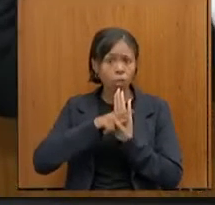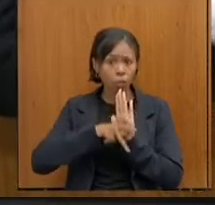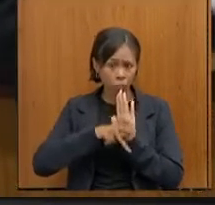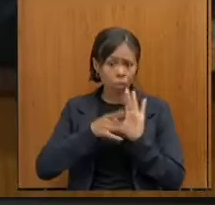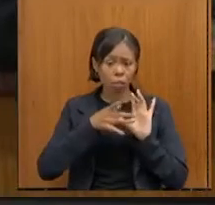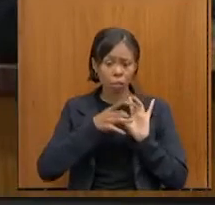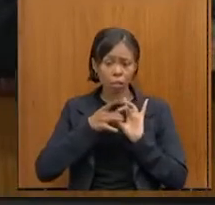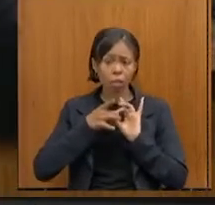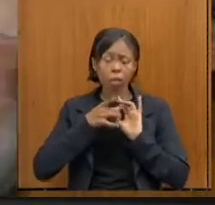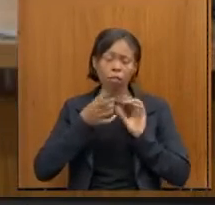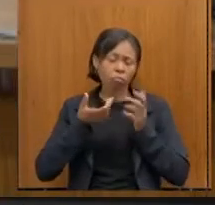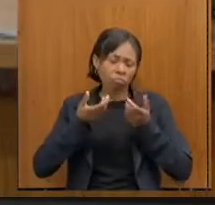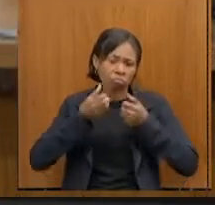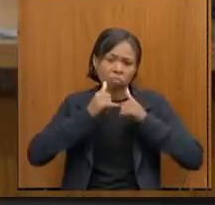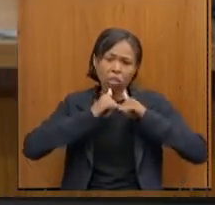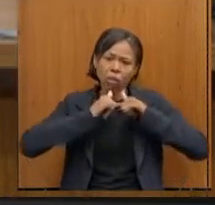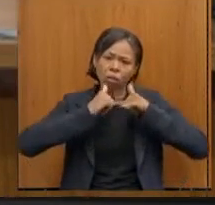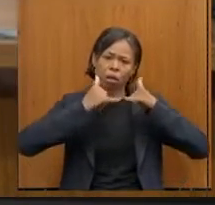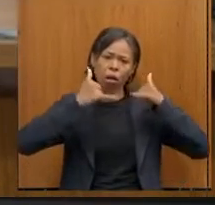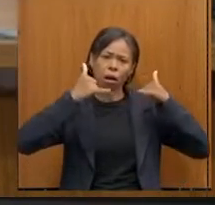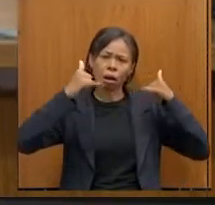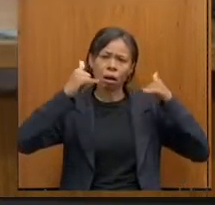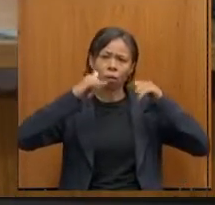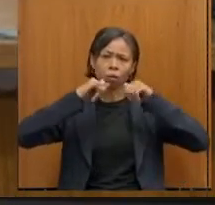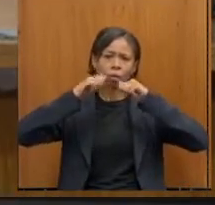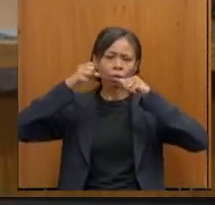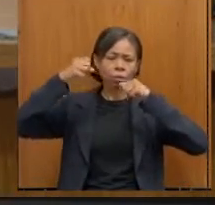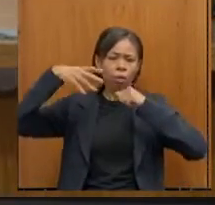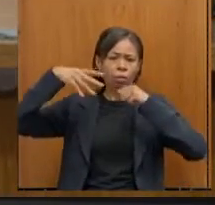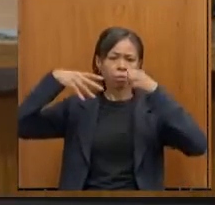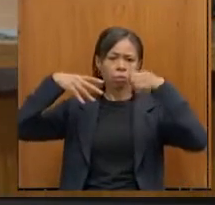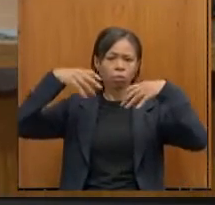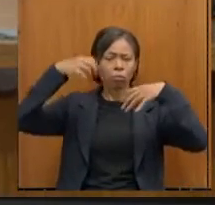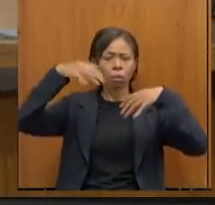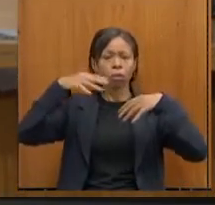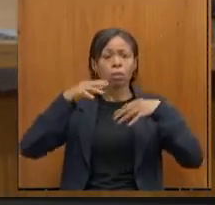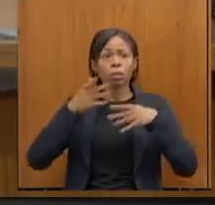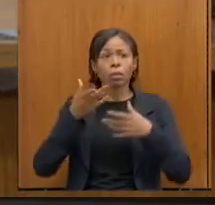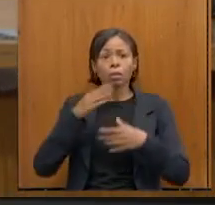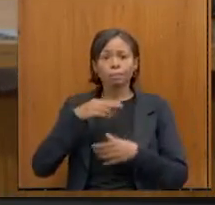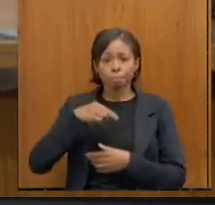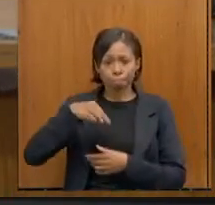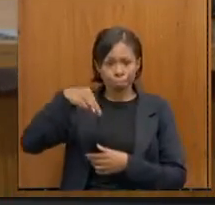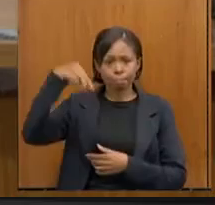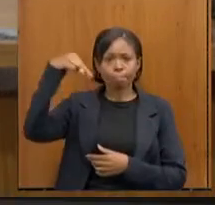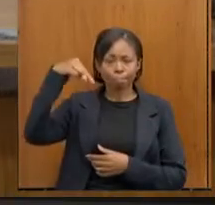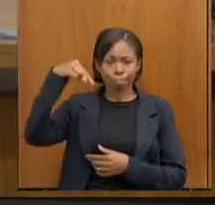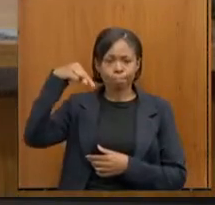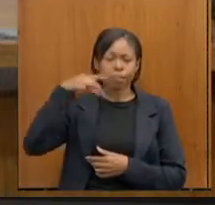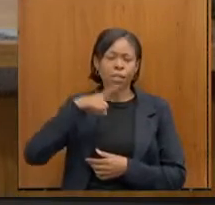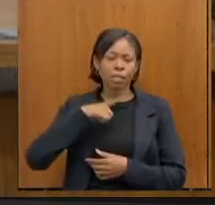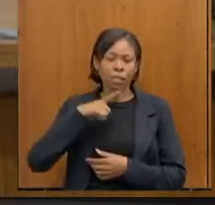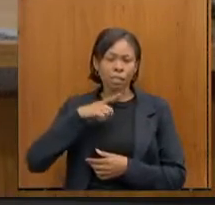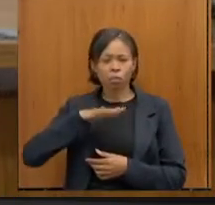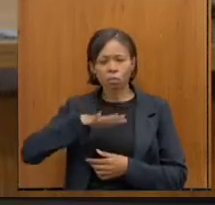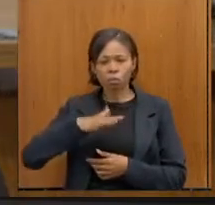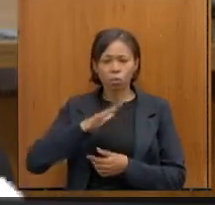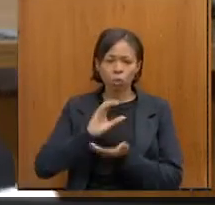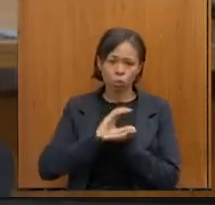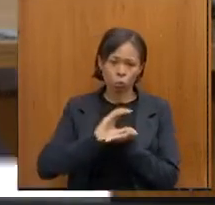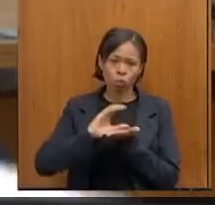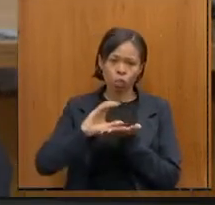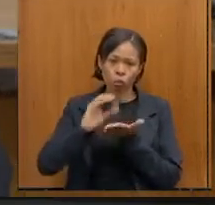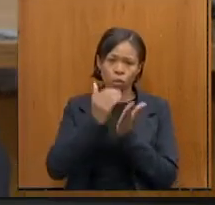para escoar o que se gera por exemplo no norte e nós estamos com uma previsão de investimento aqui